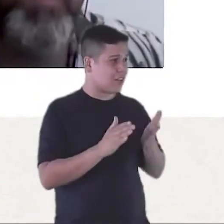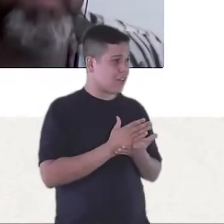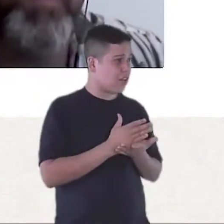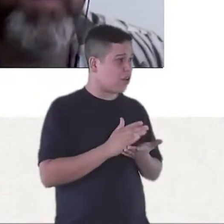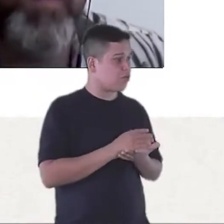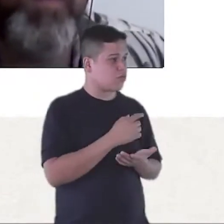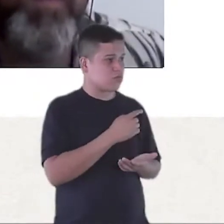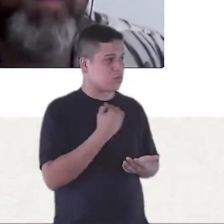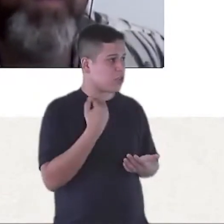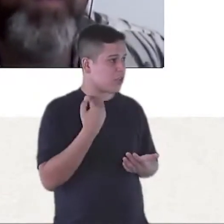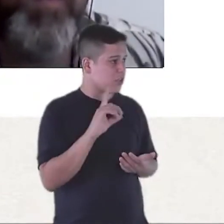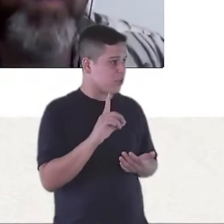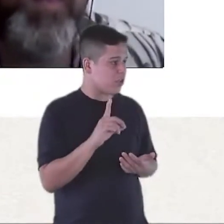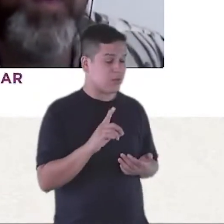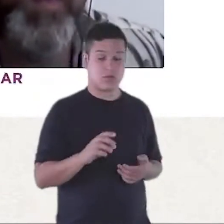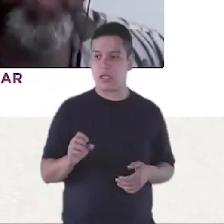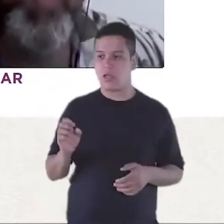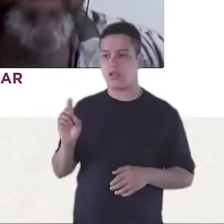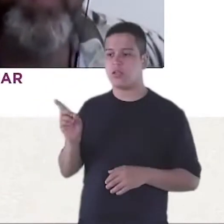Todos. Compaixão.